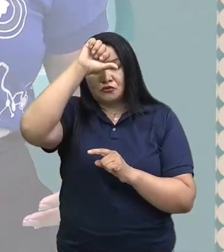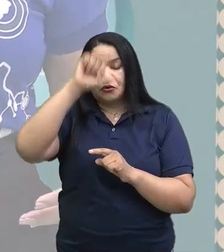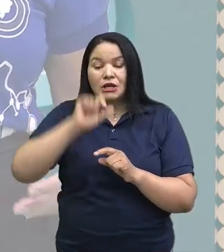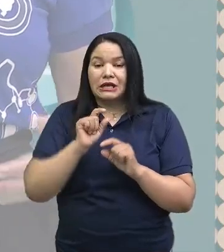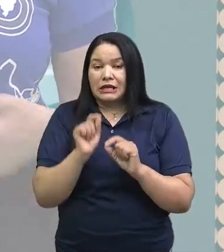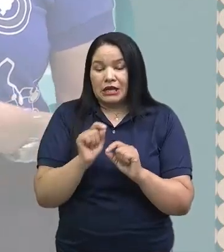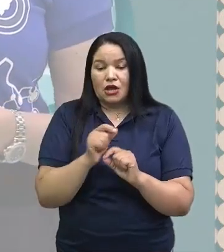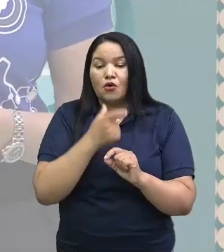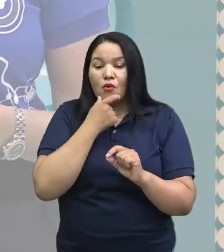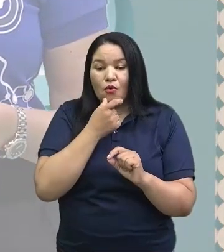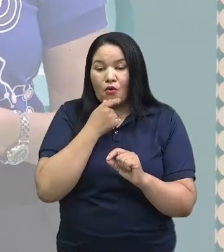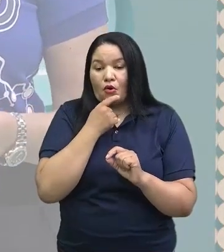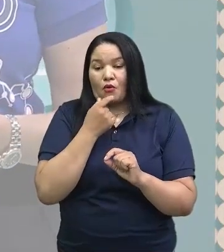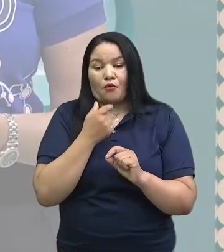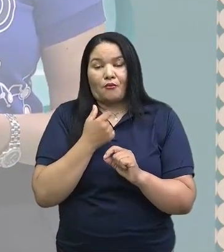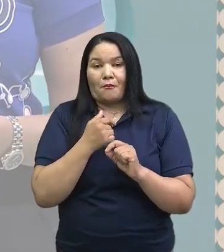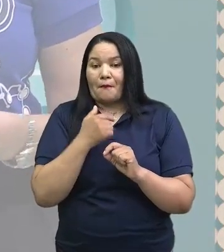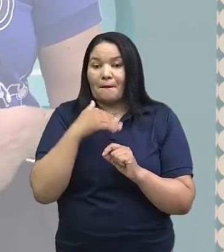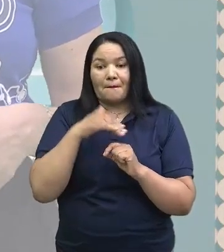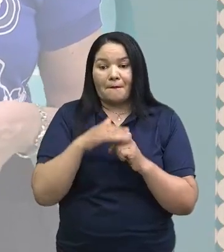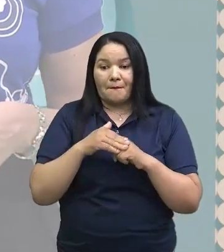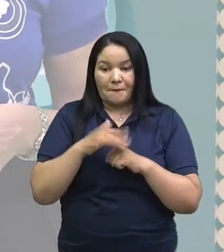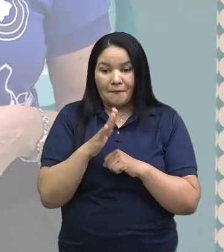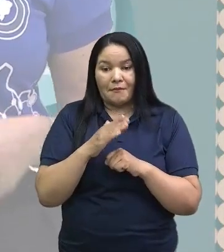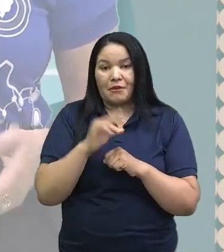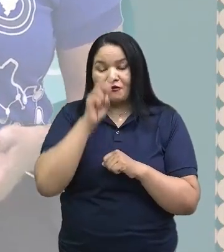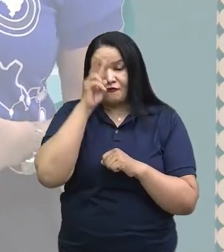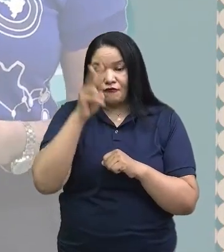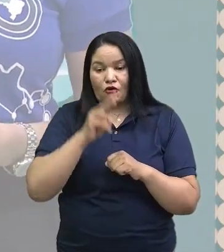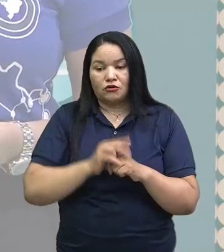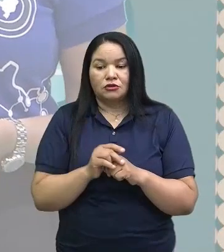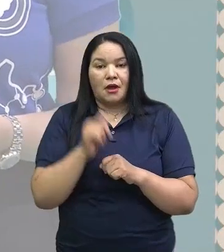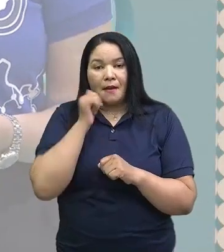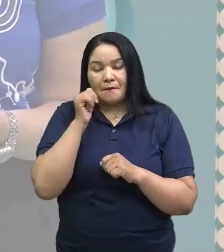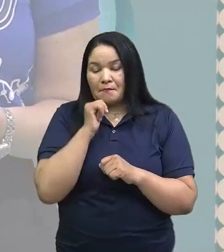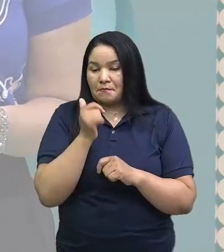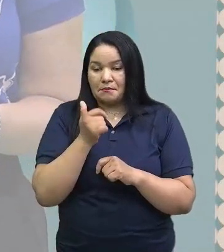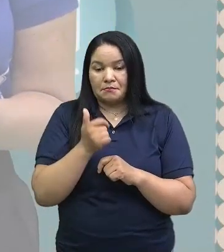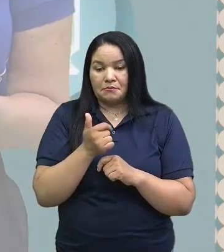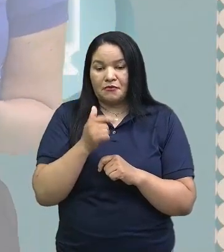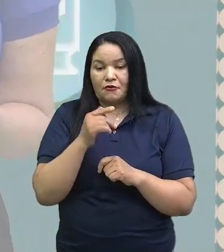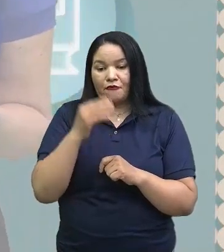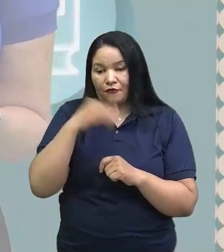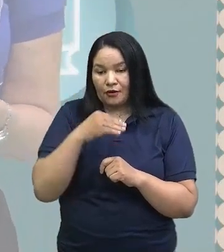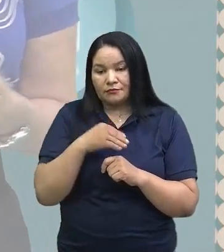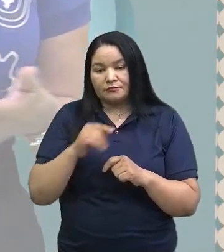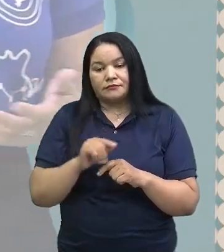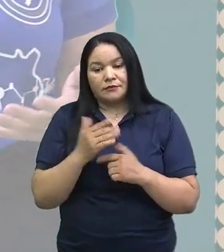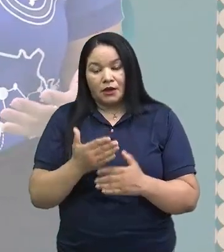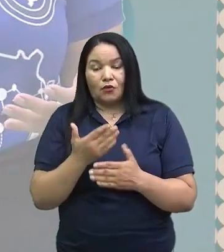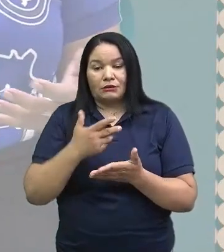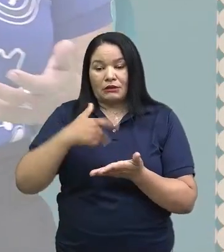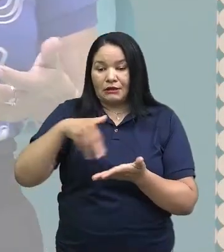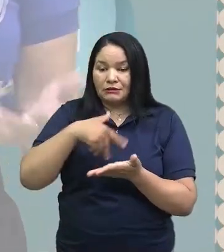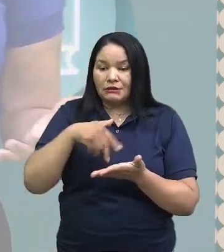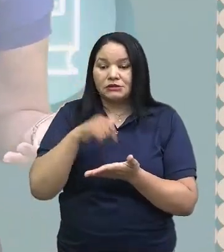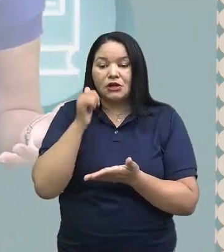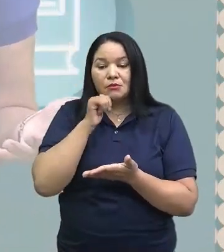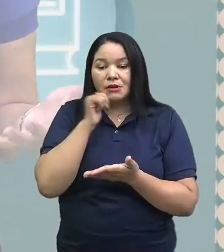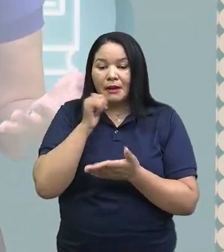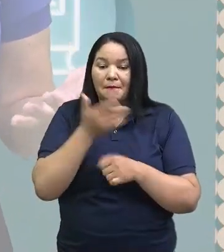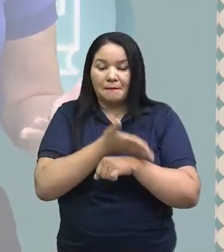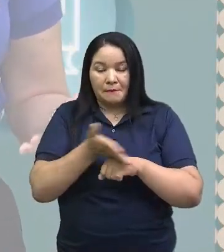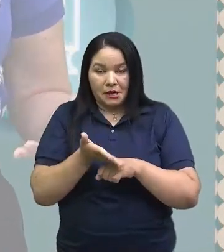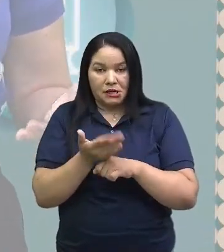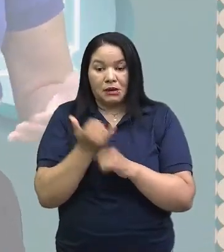de que homens são mais fortes ou mais atléticos que mulheres. Na dança, mulheres brancas, principalmente na dança clássica, e